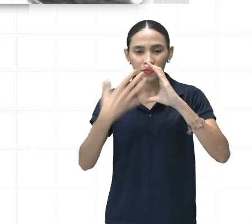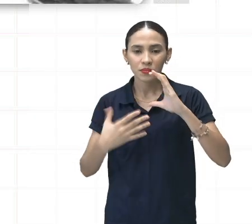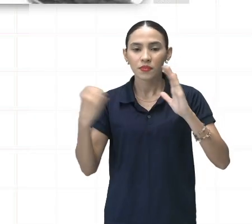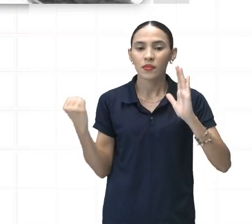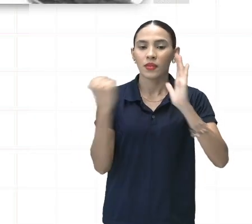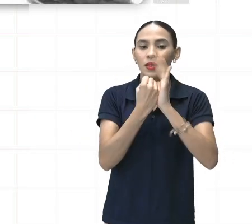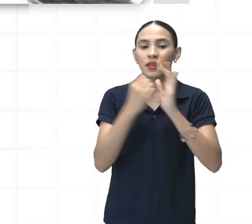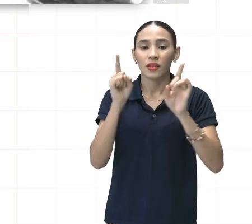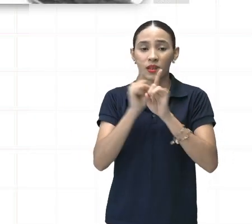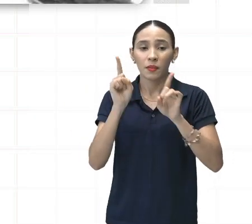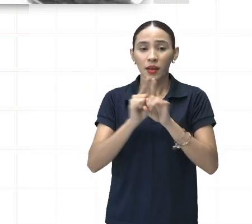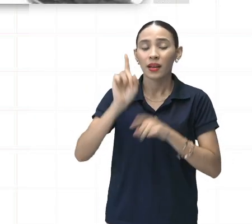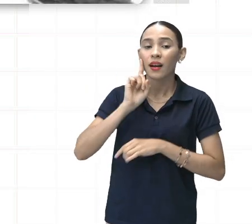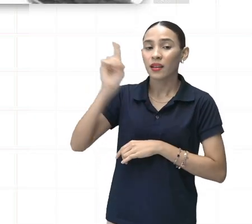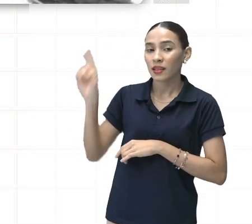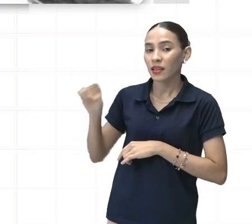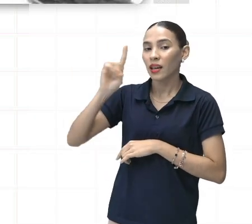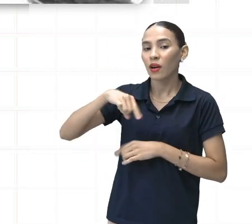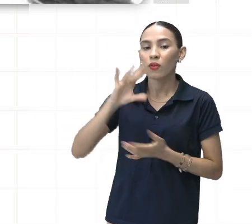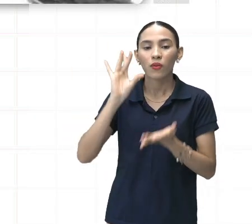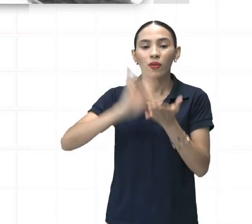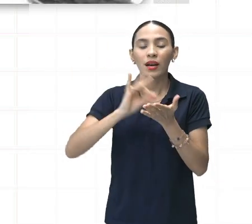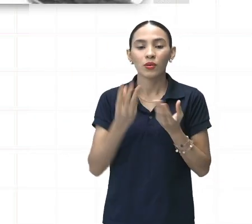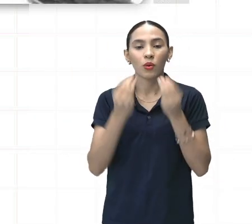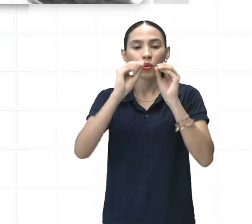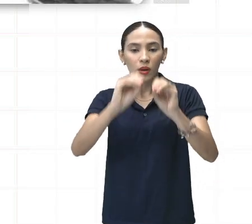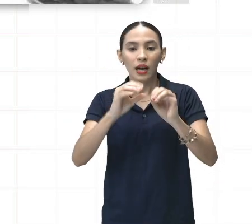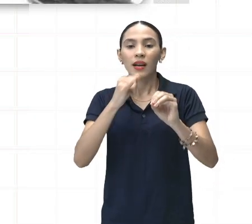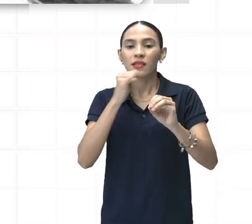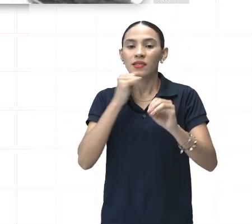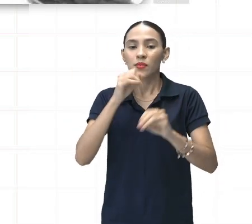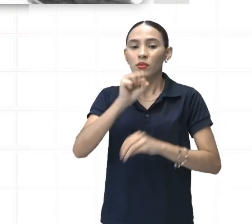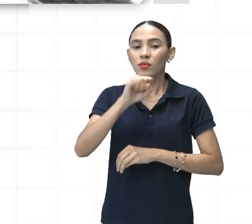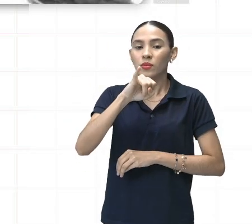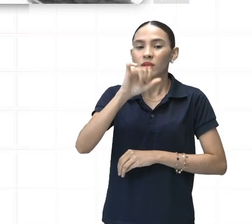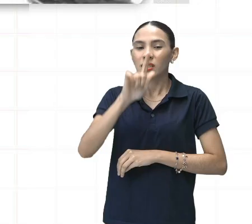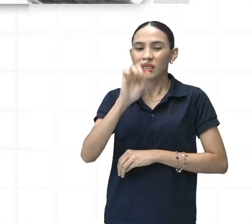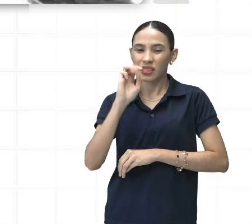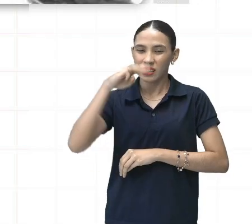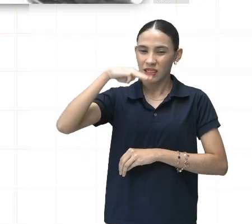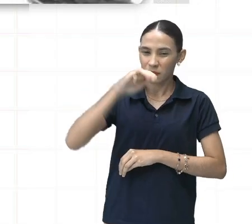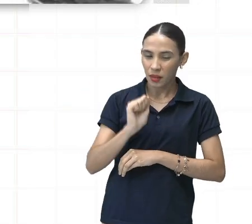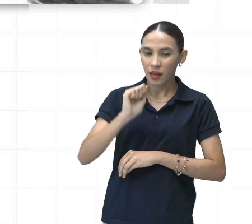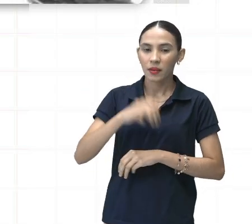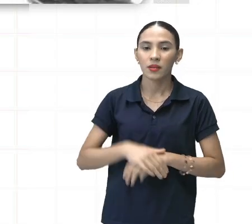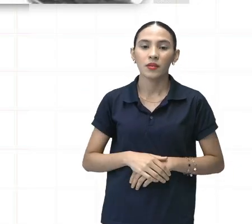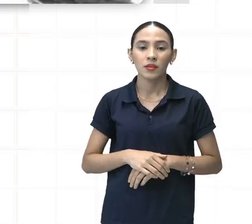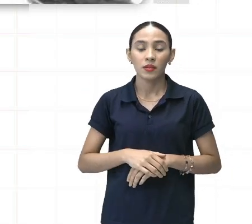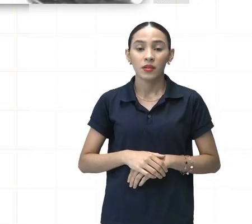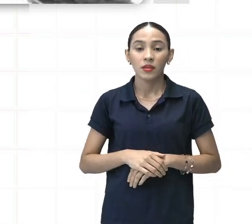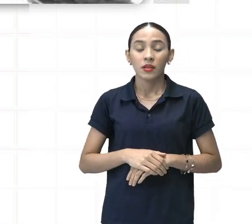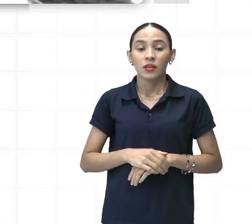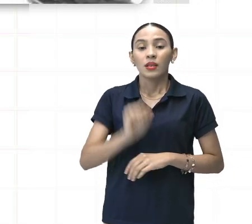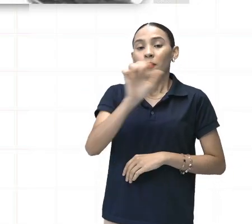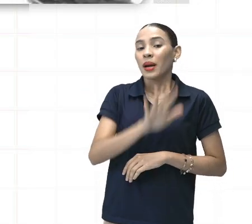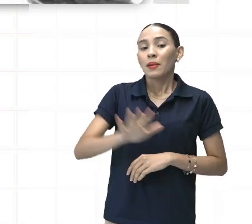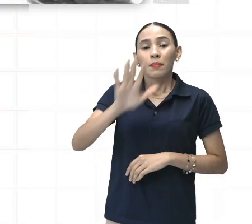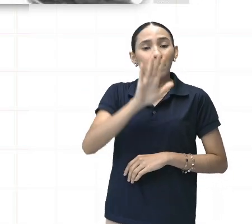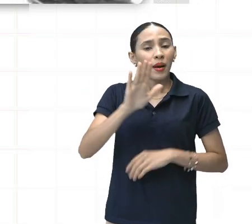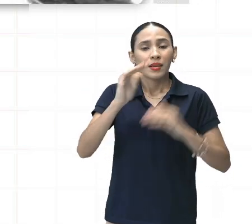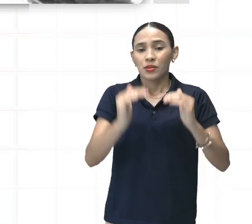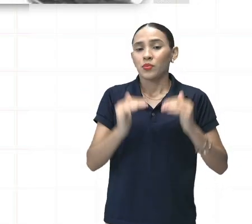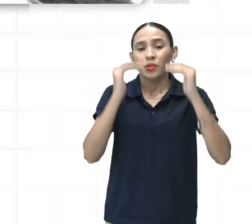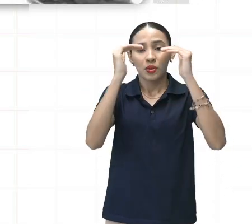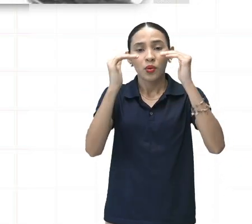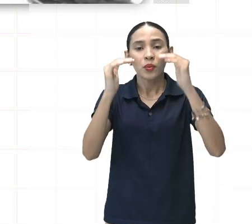do integralismo é o fato dele colocar o sigma como o seu símbolo, uma